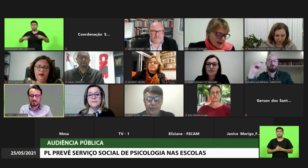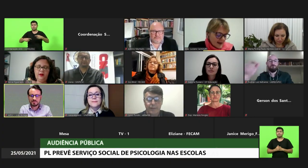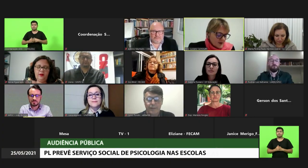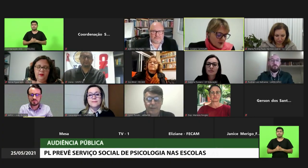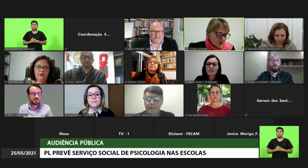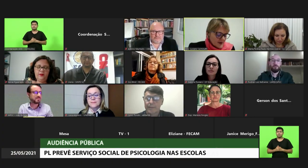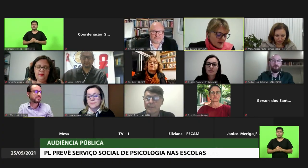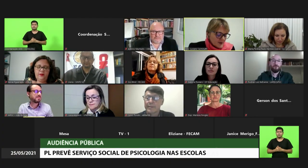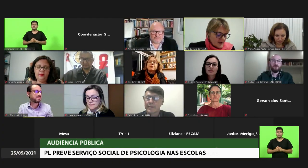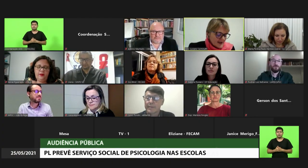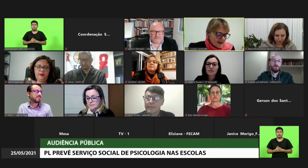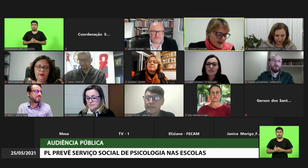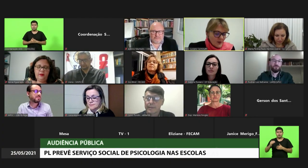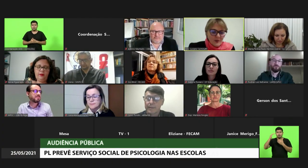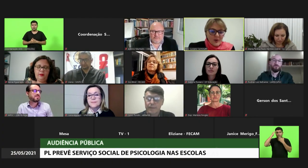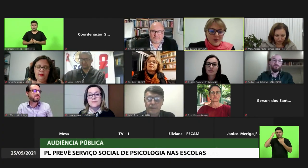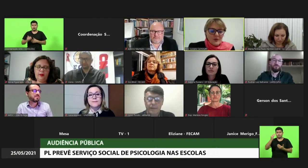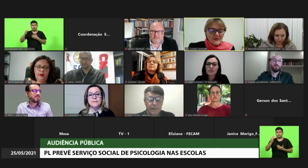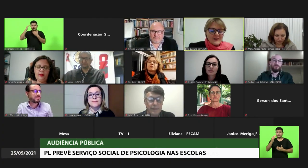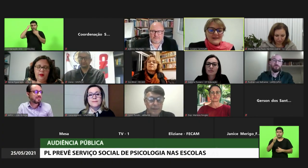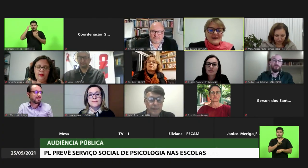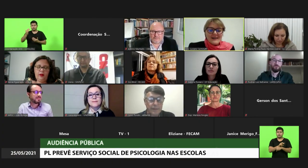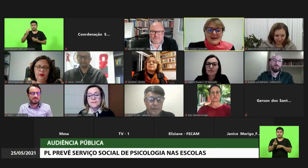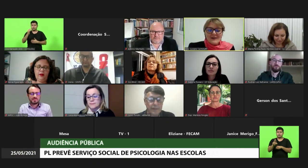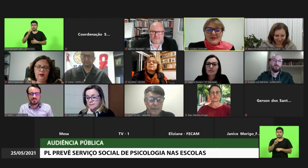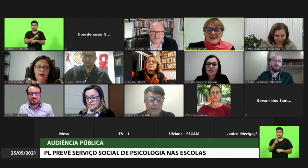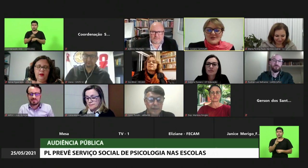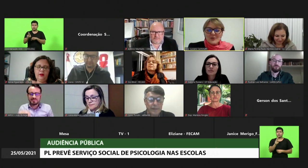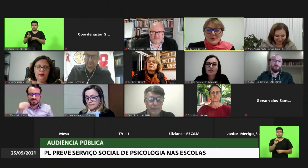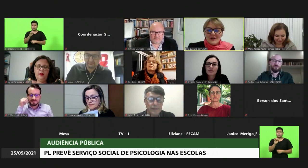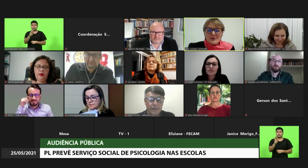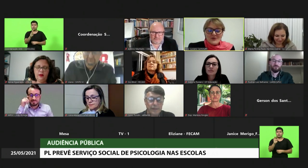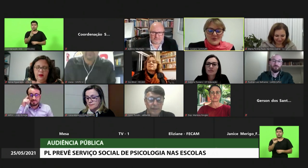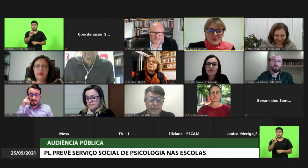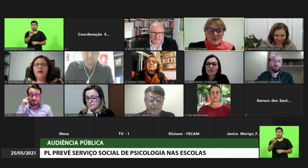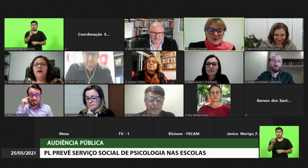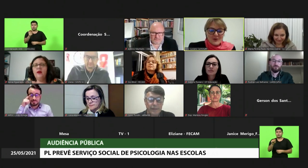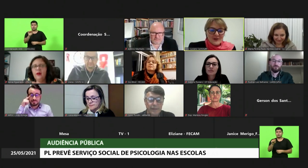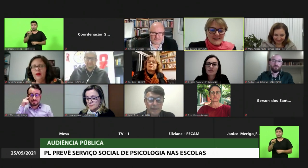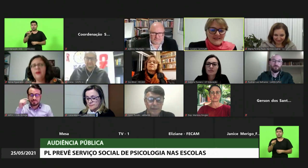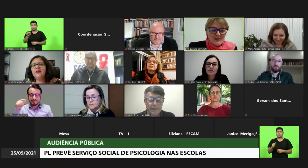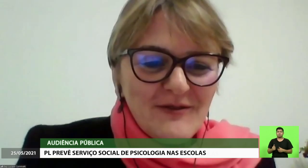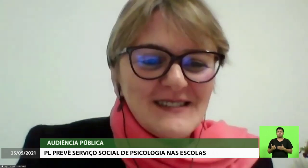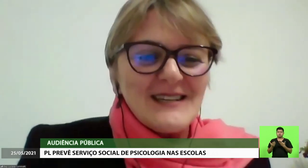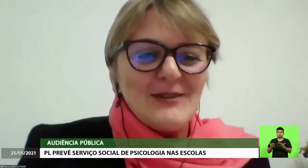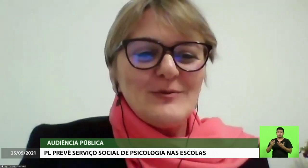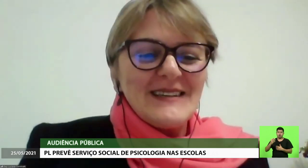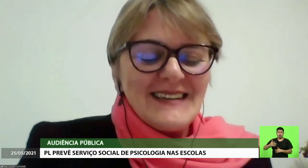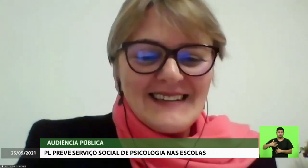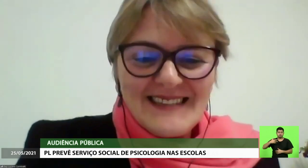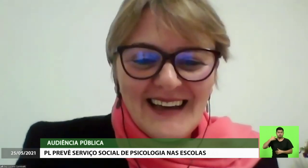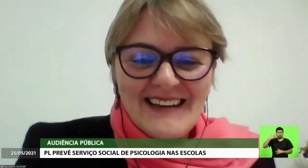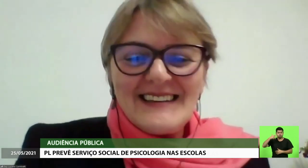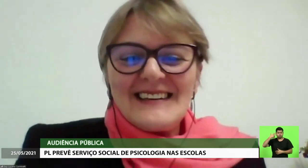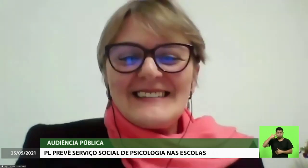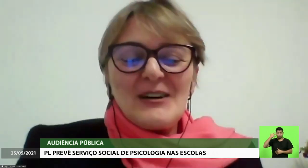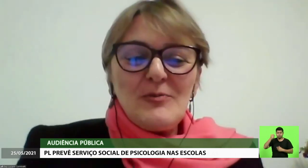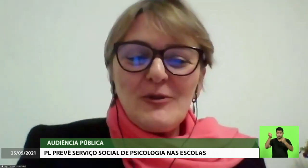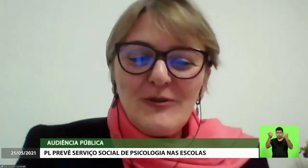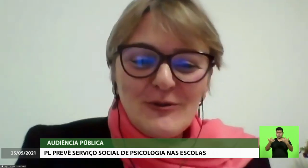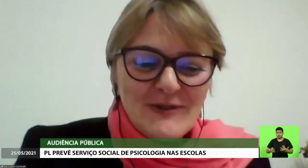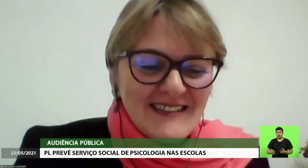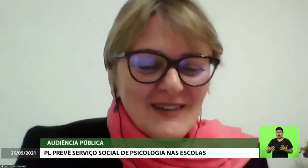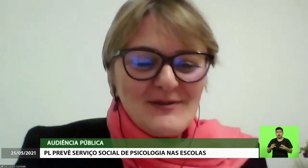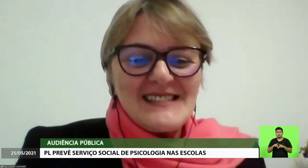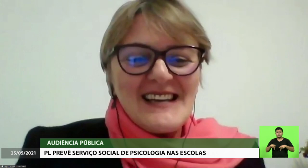Muito obrigada, doutor Botega, como é bom ouvir a fala de um promotor que tem uma visão, né,